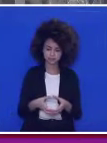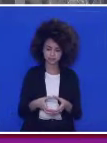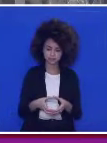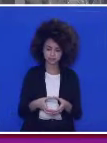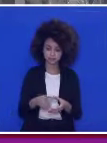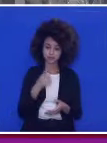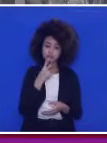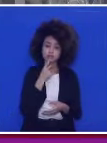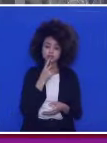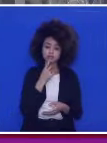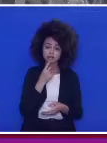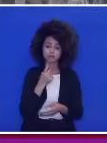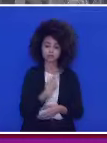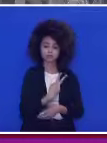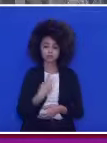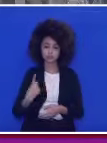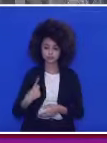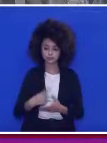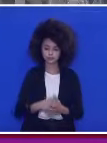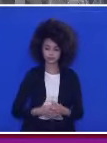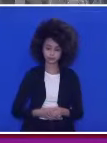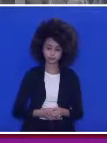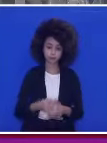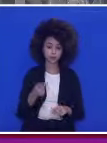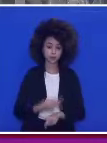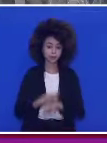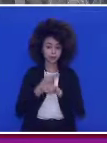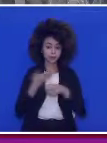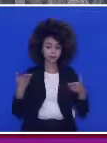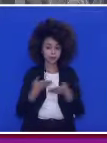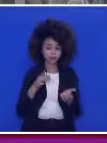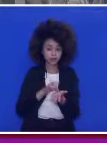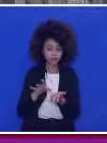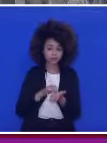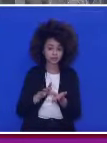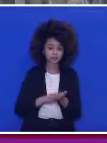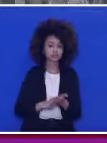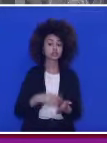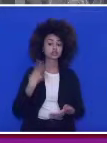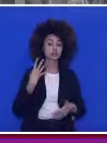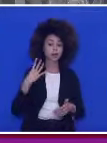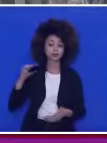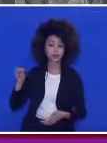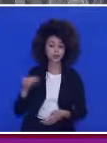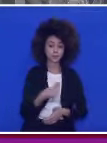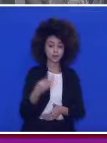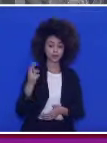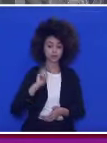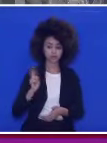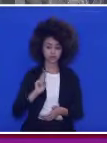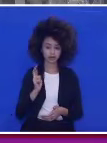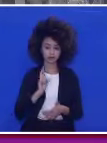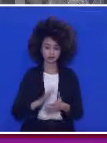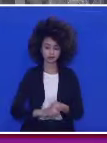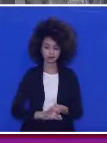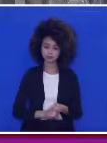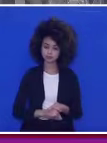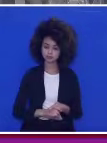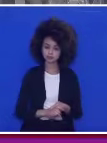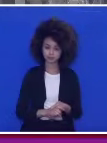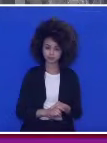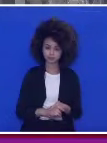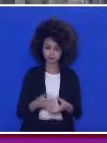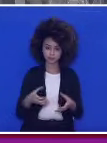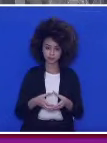21. Vermelha, 21. O prêmio estimado hoje na Loto Fácil é de 4 milhões de reais.